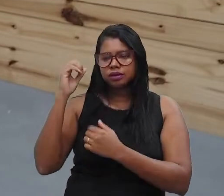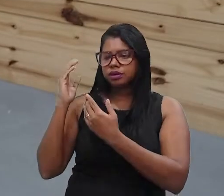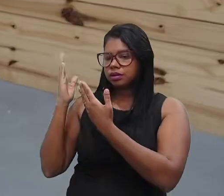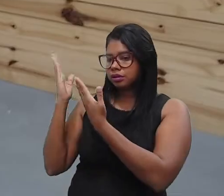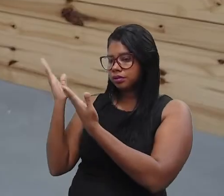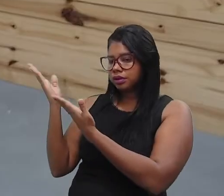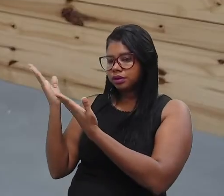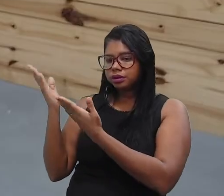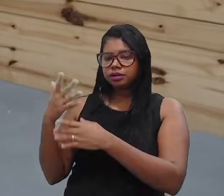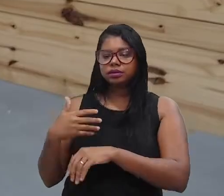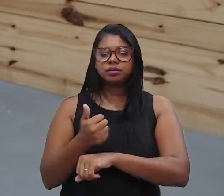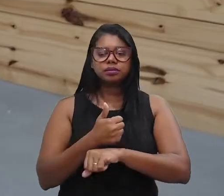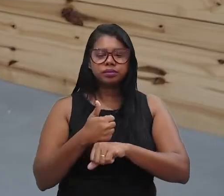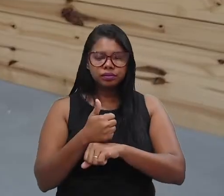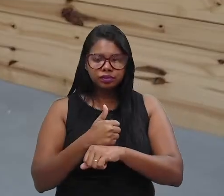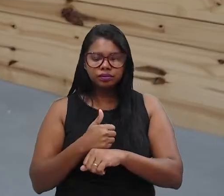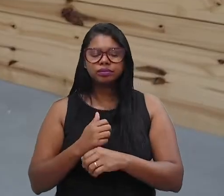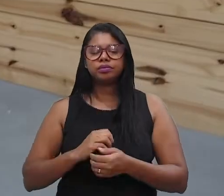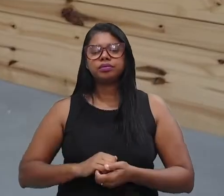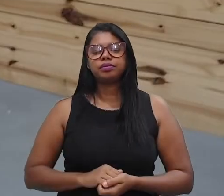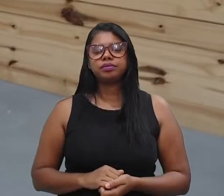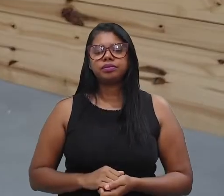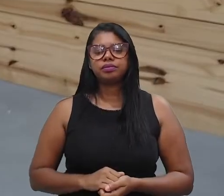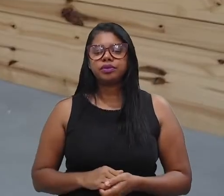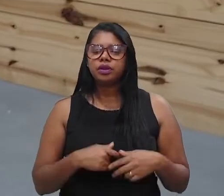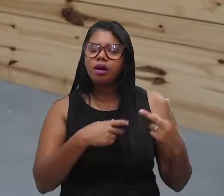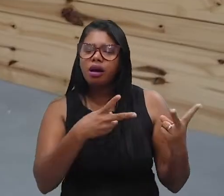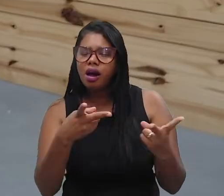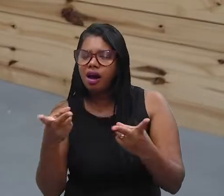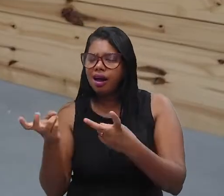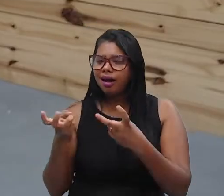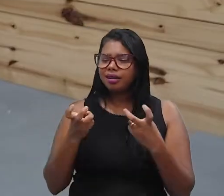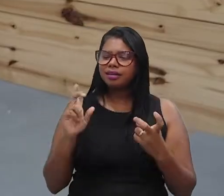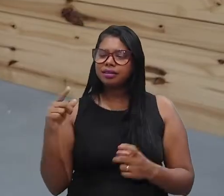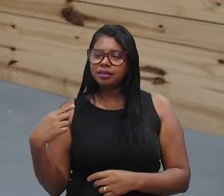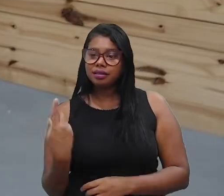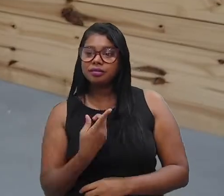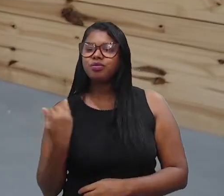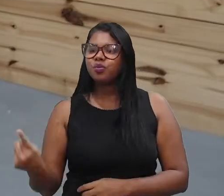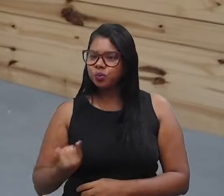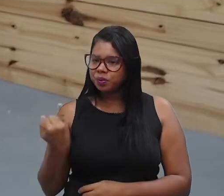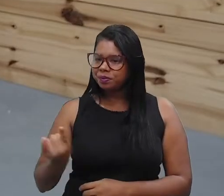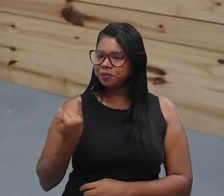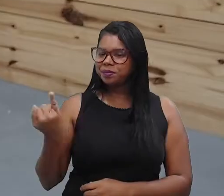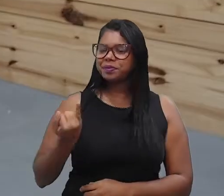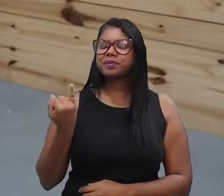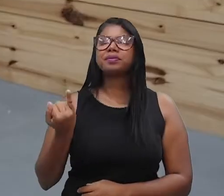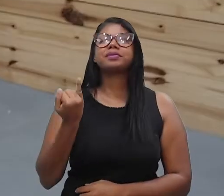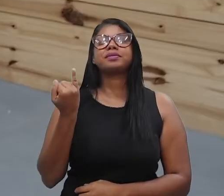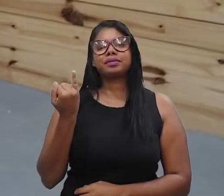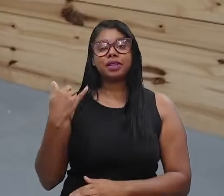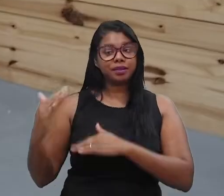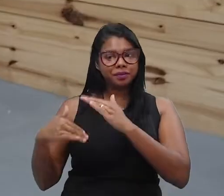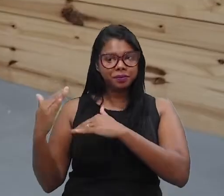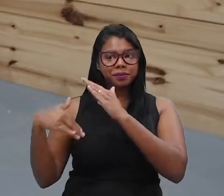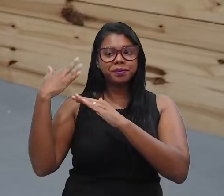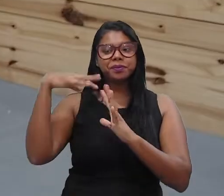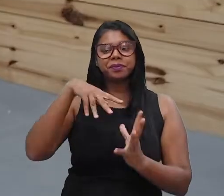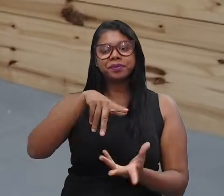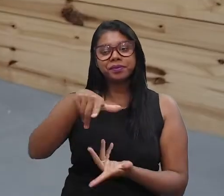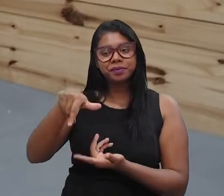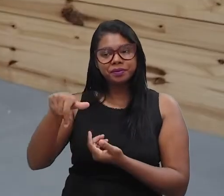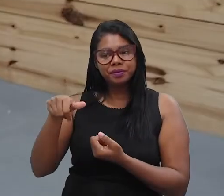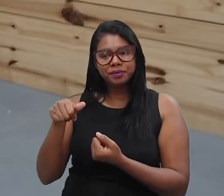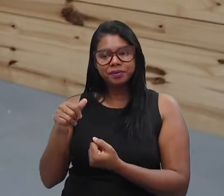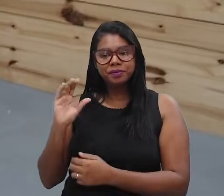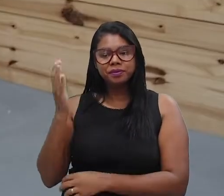enquanto profissional. Eu pude ver o quanto nós somos importantes para a evolução do planeta. E